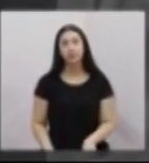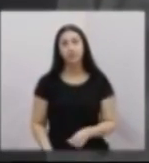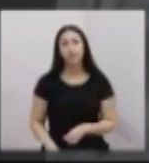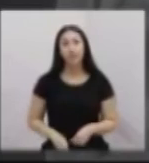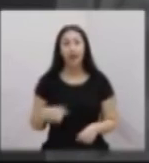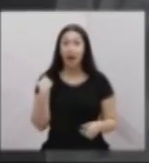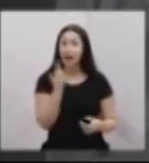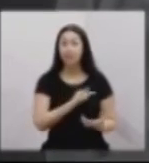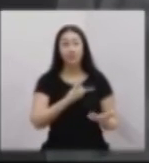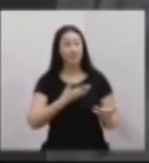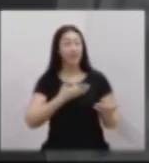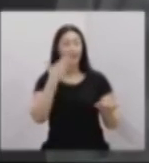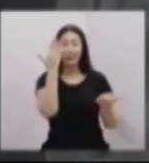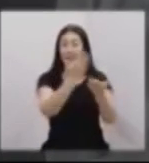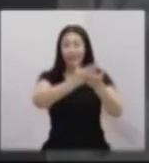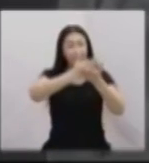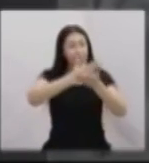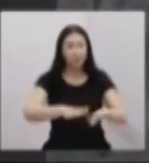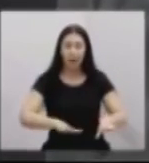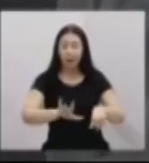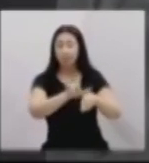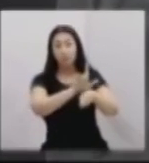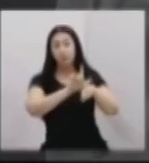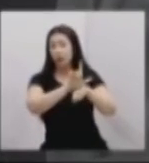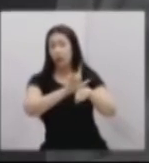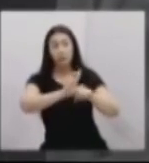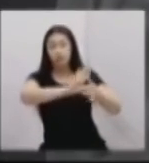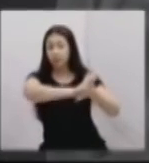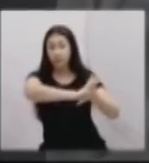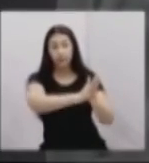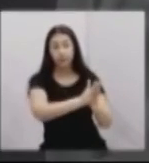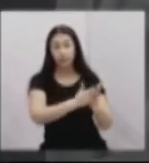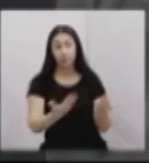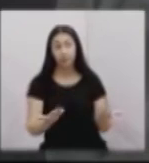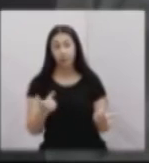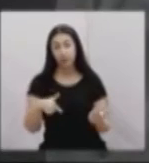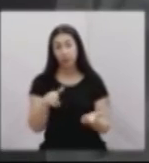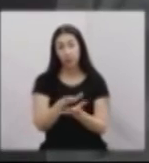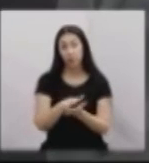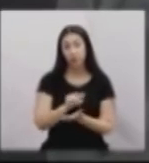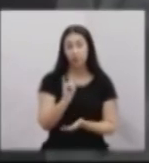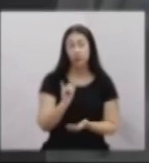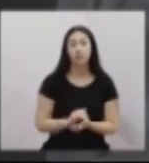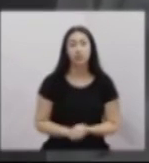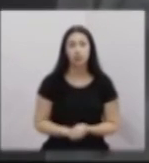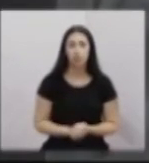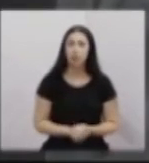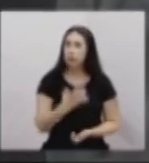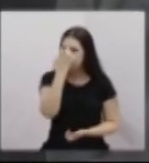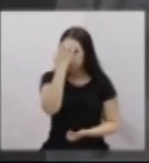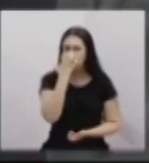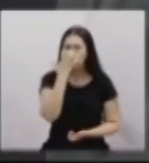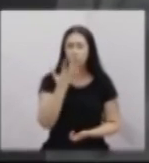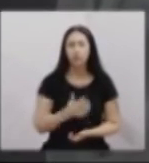ceifar, nós vamos matar os últimos comerciantes que estão de pé ainda na nossa cidade. É muito grave o que está